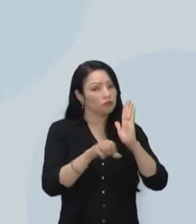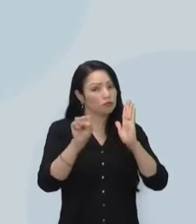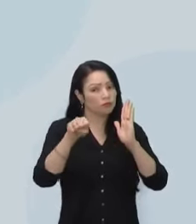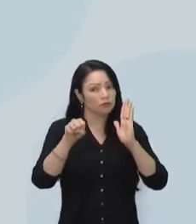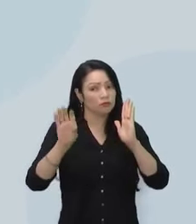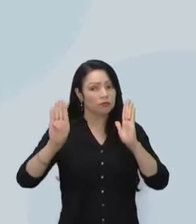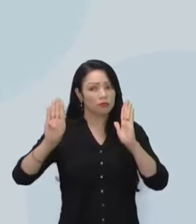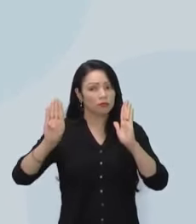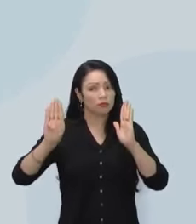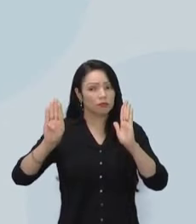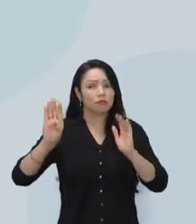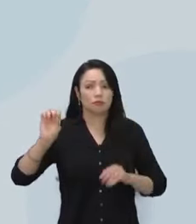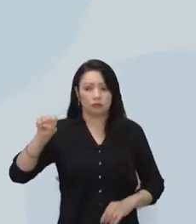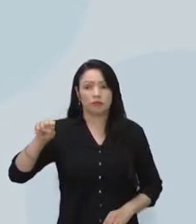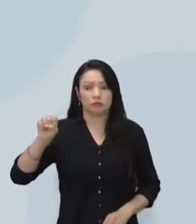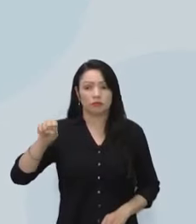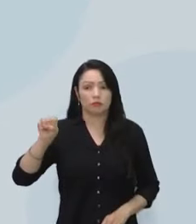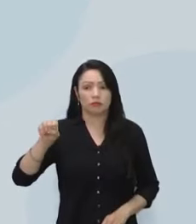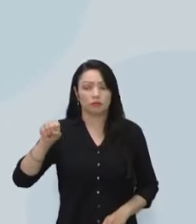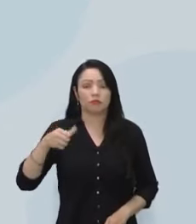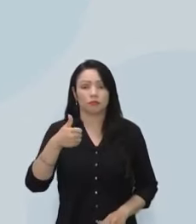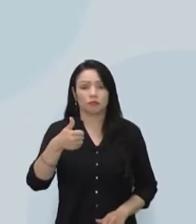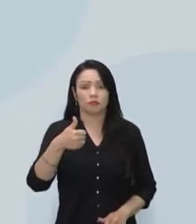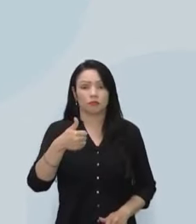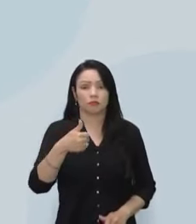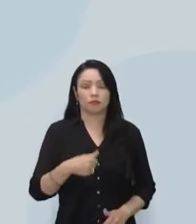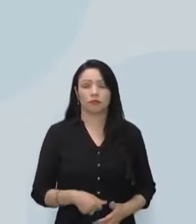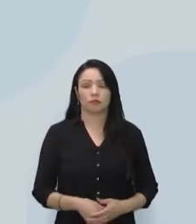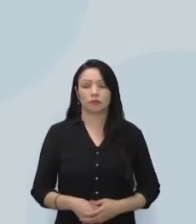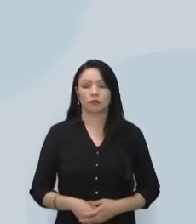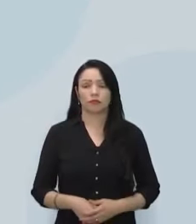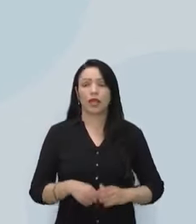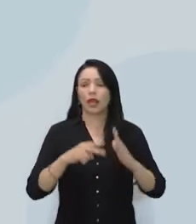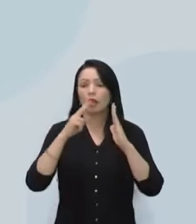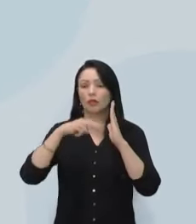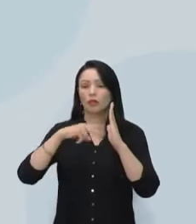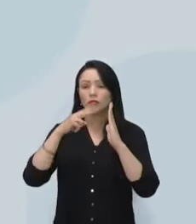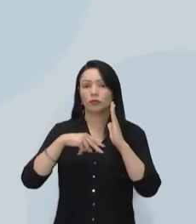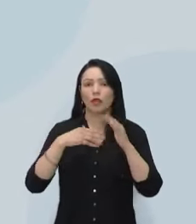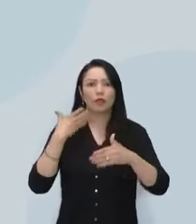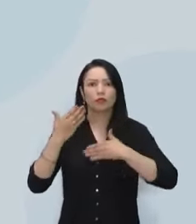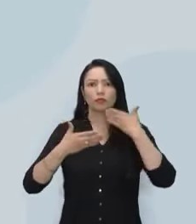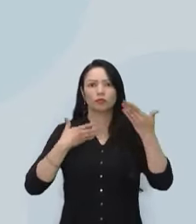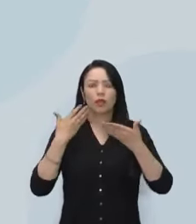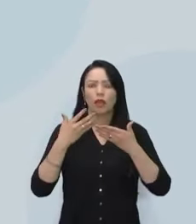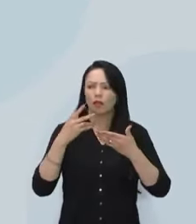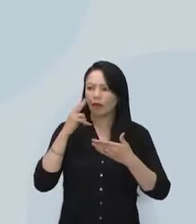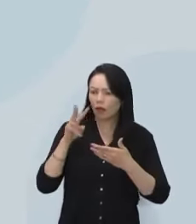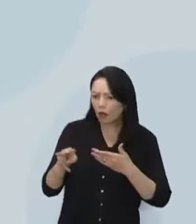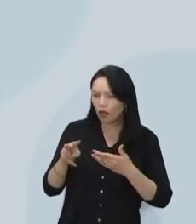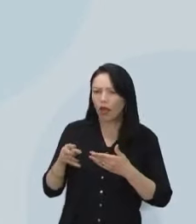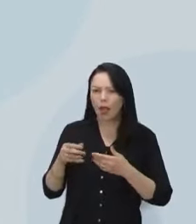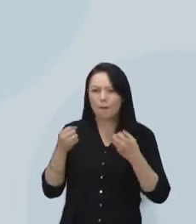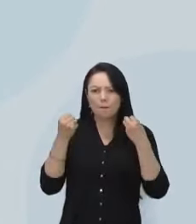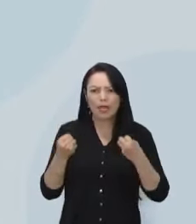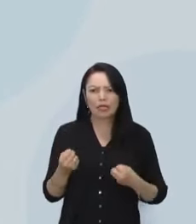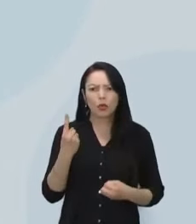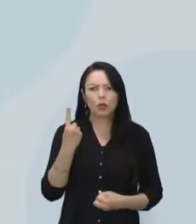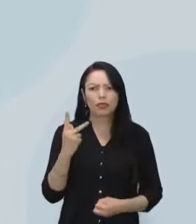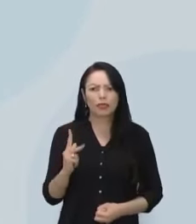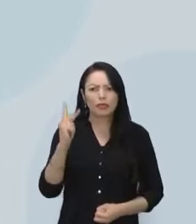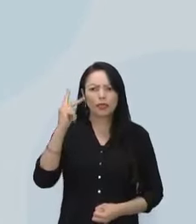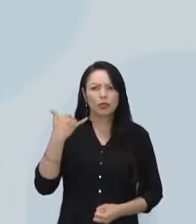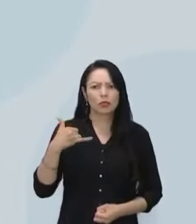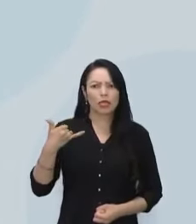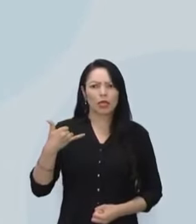aquilo, ele mesmo se espantou com aquele fato e acha, quem ler também vai se espantar que um celular pesava 1 quilo, né? Pensando nos celulares